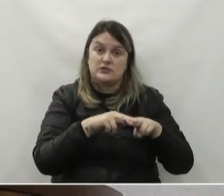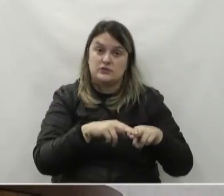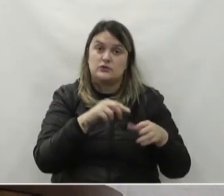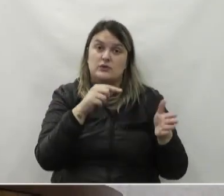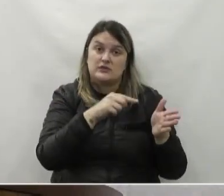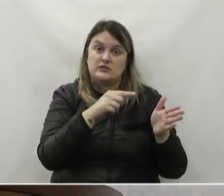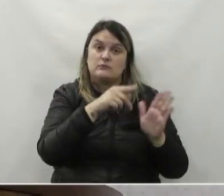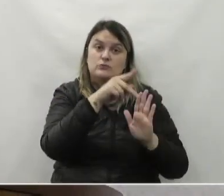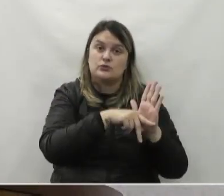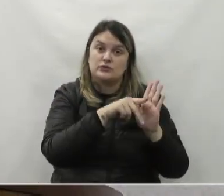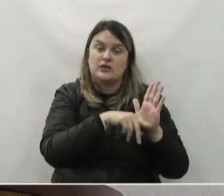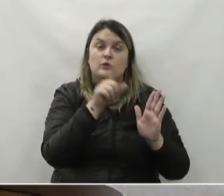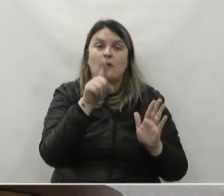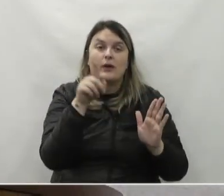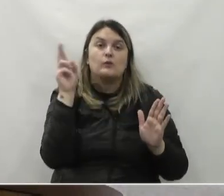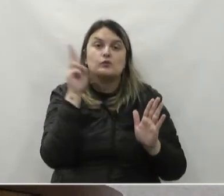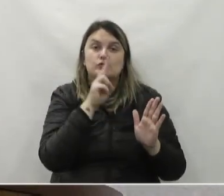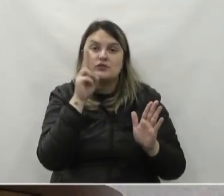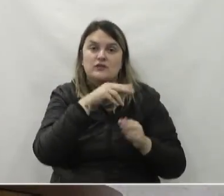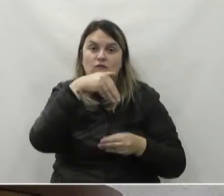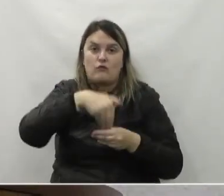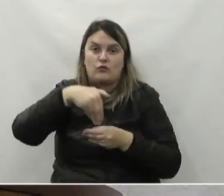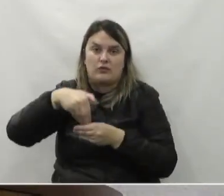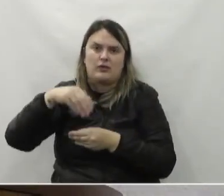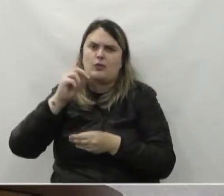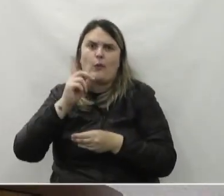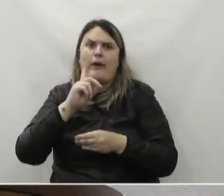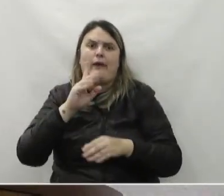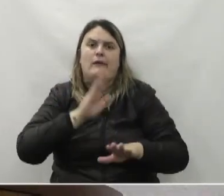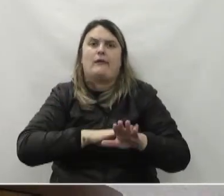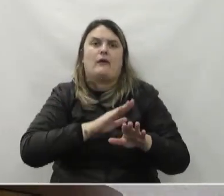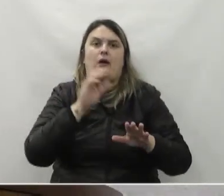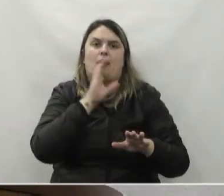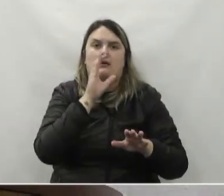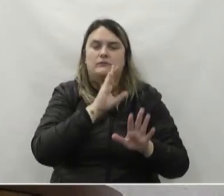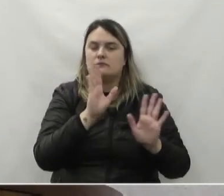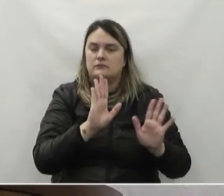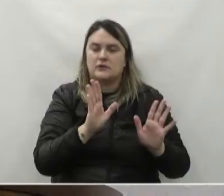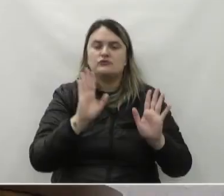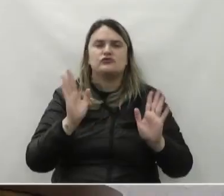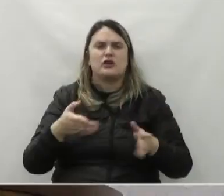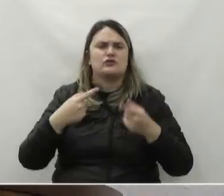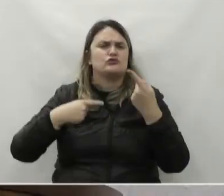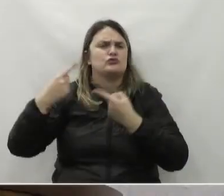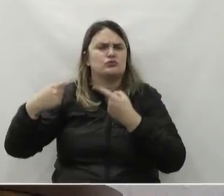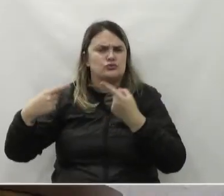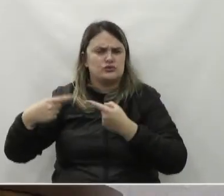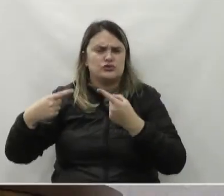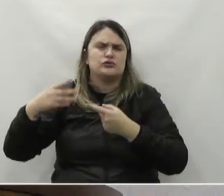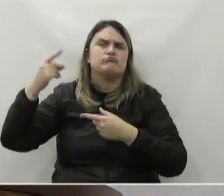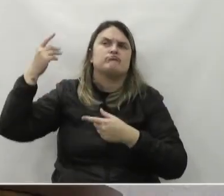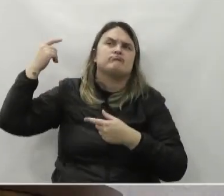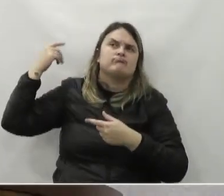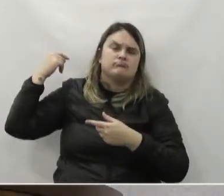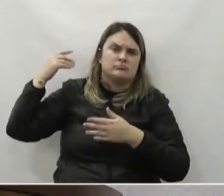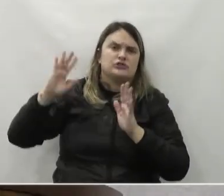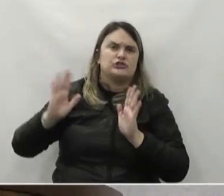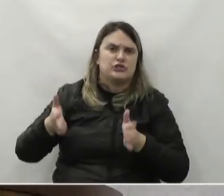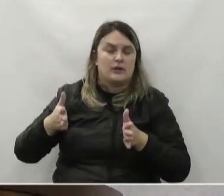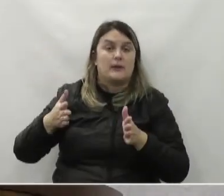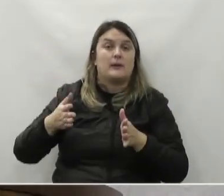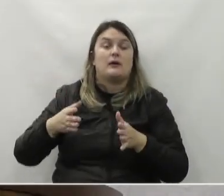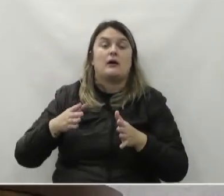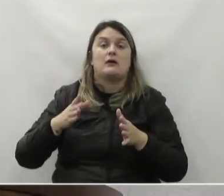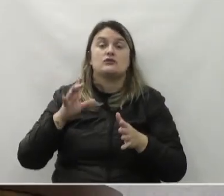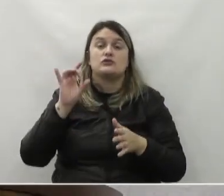veio no regime de urgência. Não está sendo nada atropelado. A gente já discutiu e muito a respeito de tudo isso,